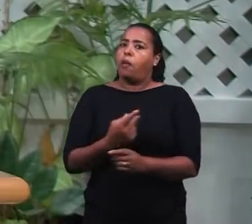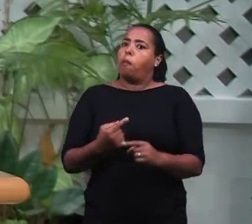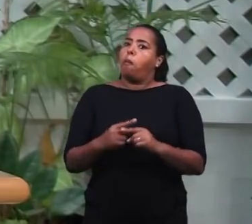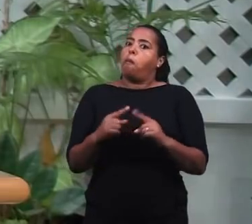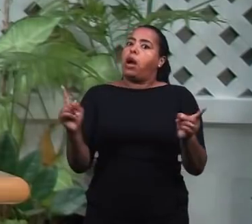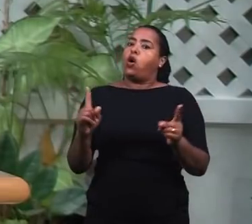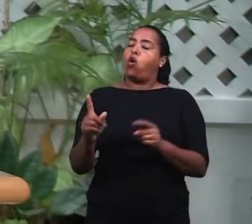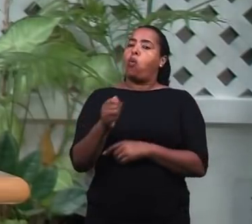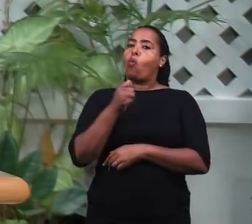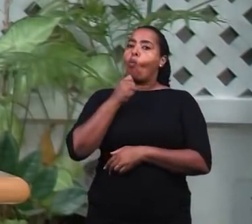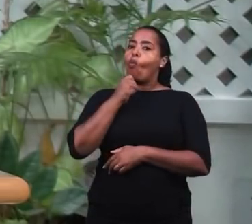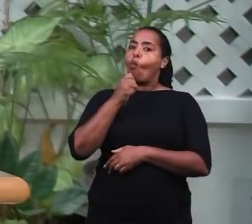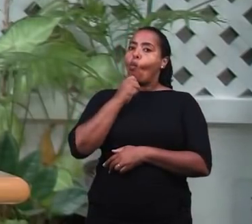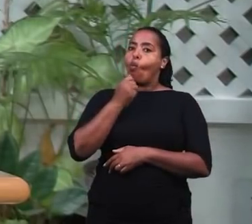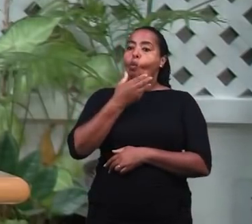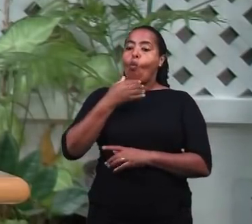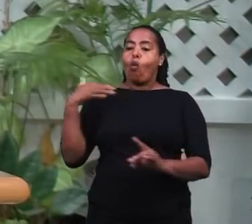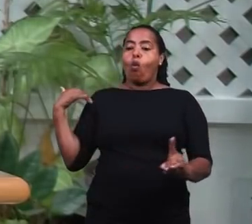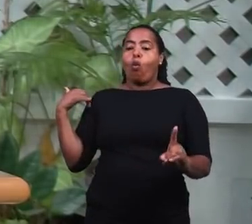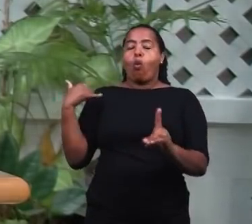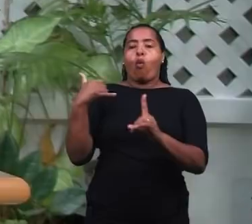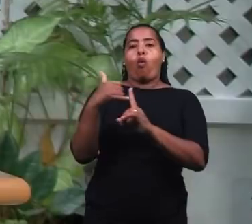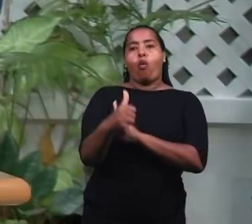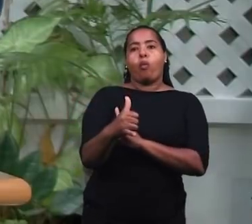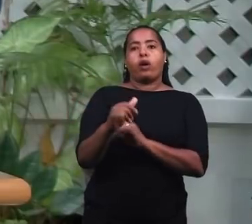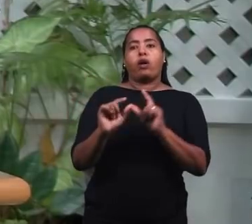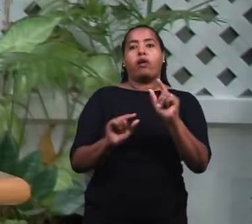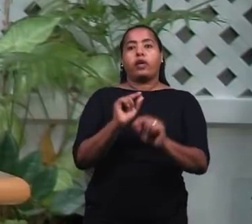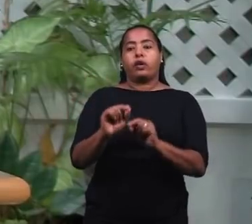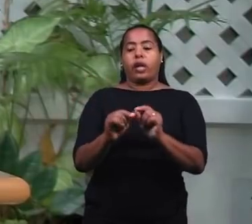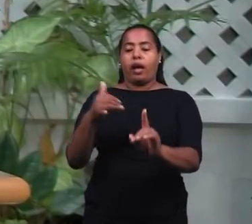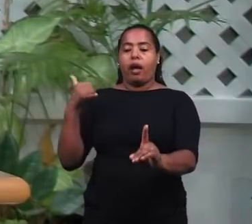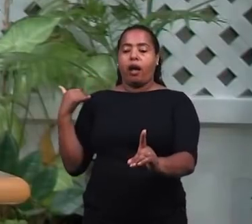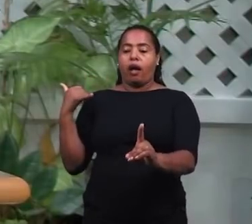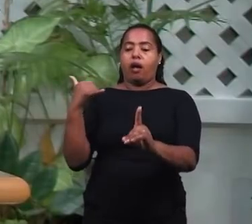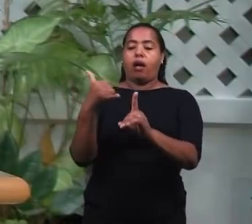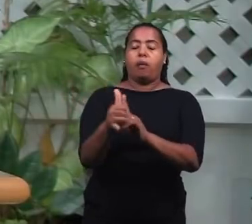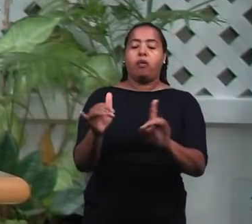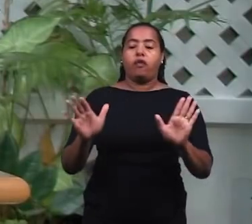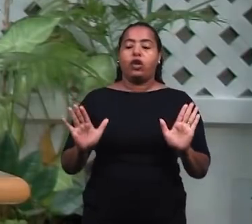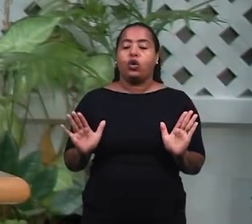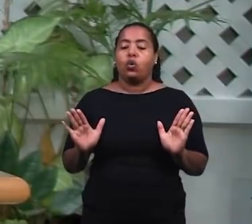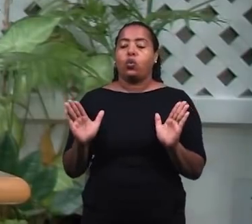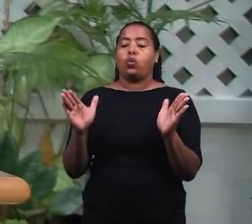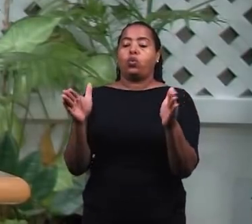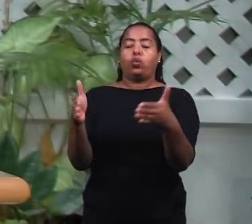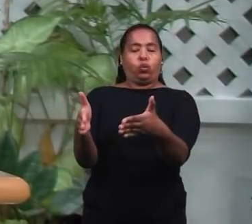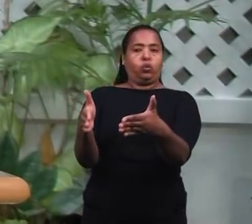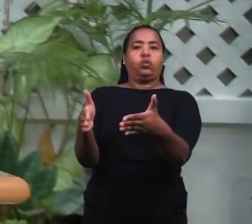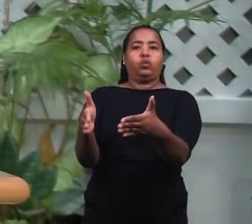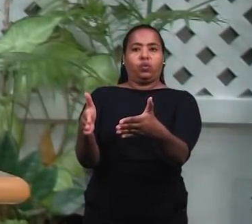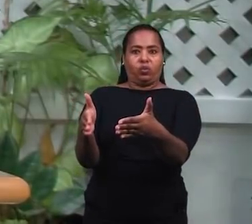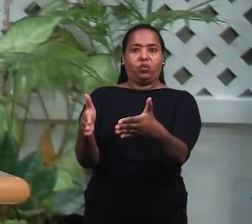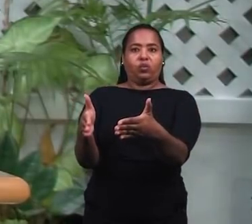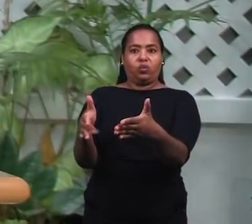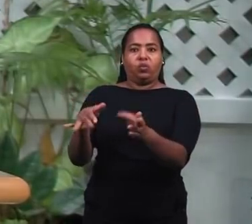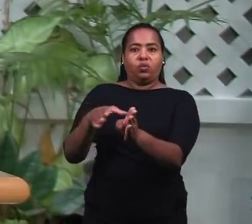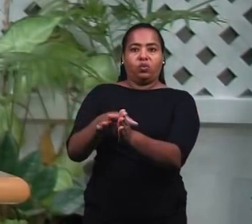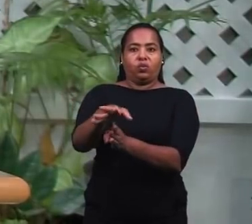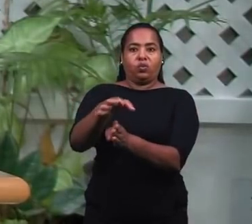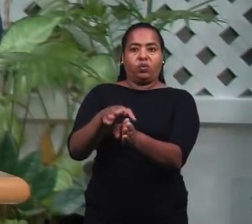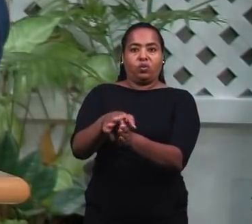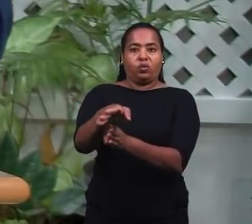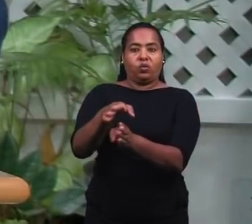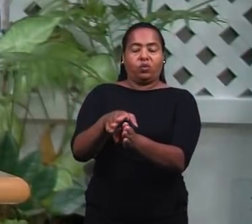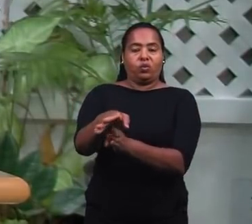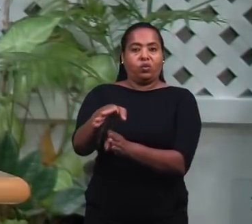não aconteceu, o profeta, a profecia está voltada para